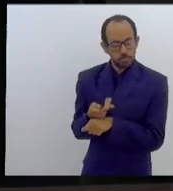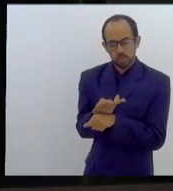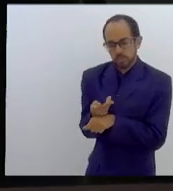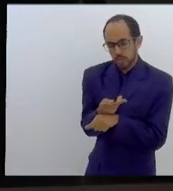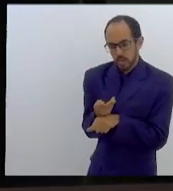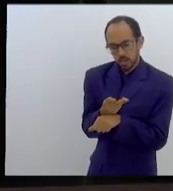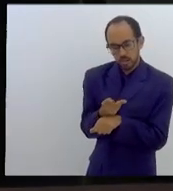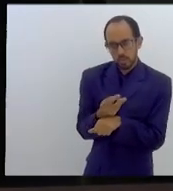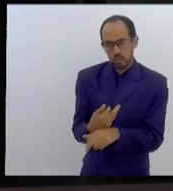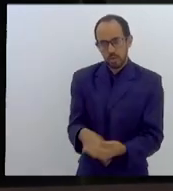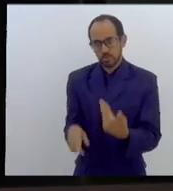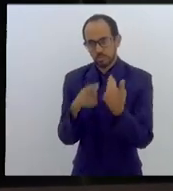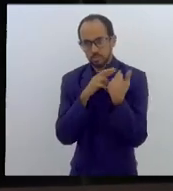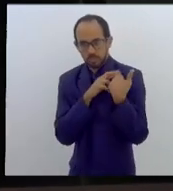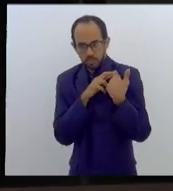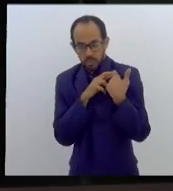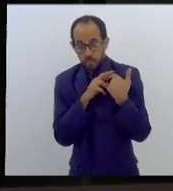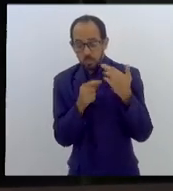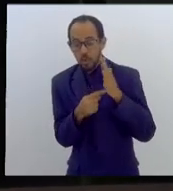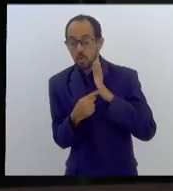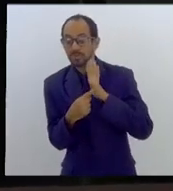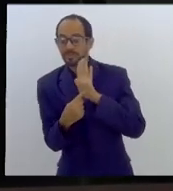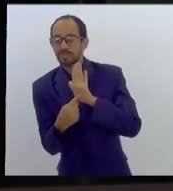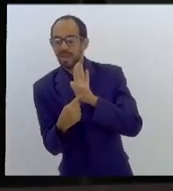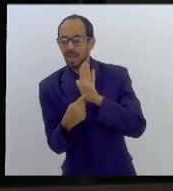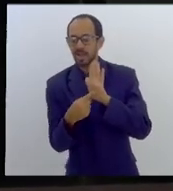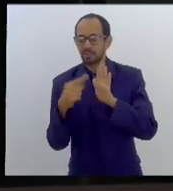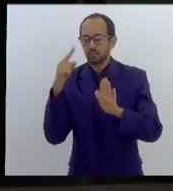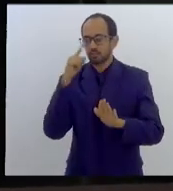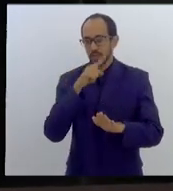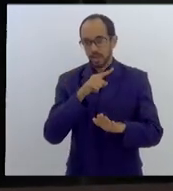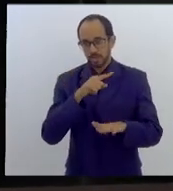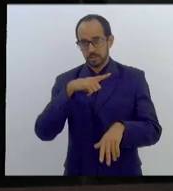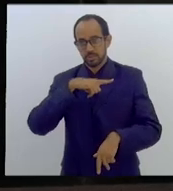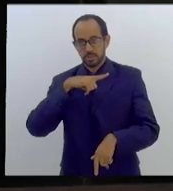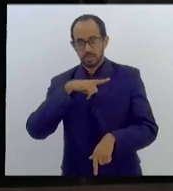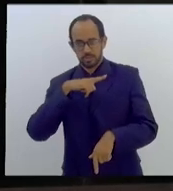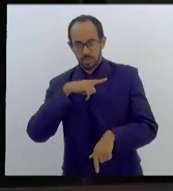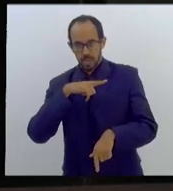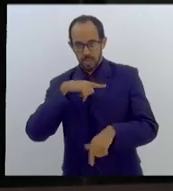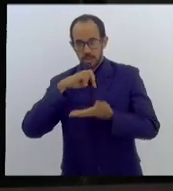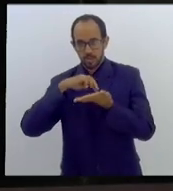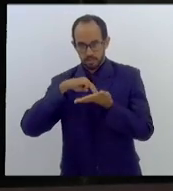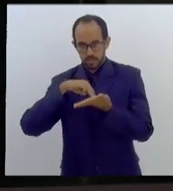responsável, apontar os equívocos contidos, por exemplo, na